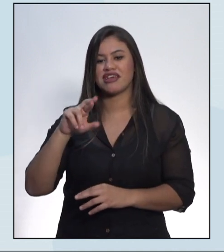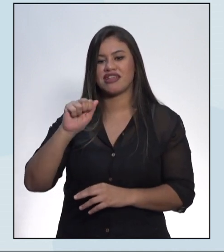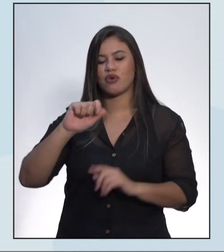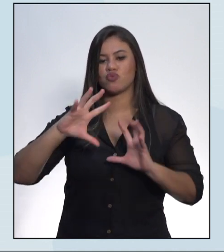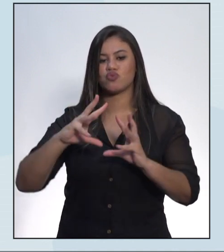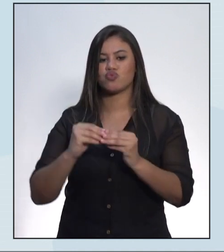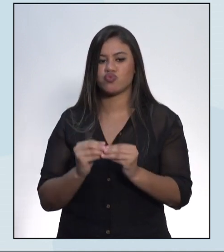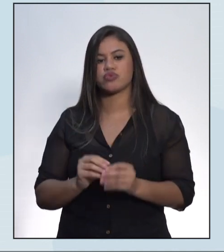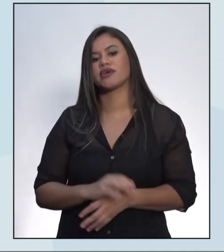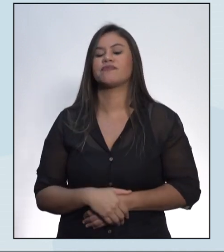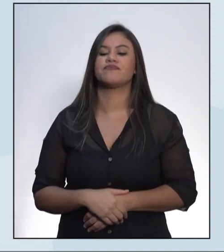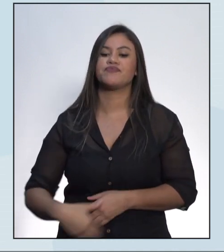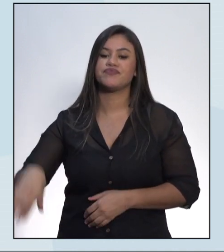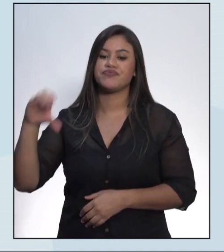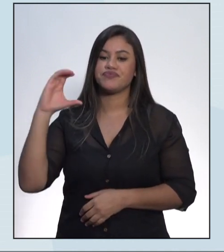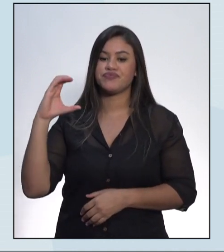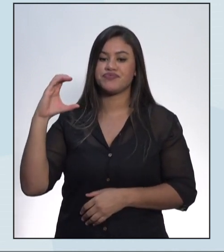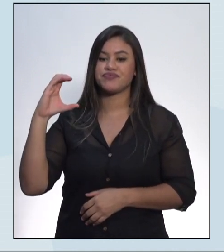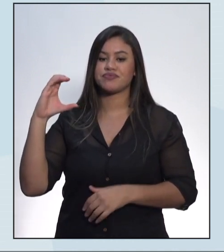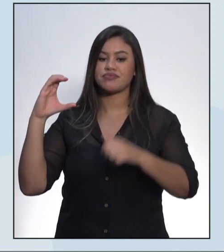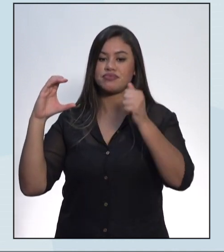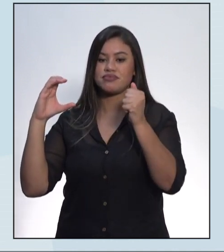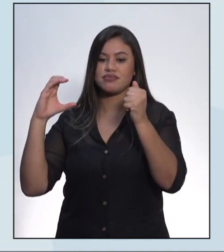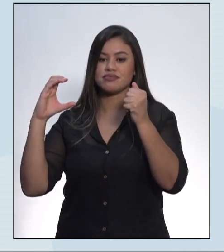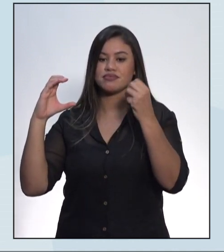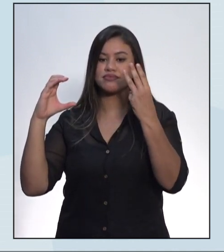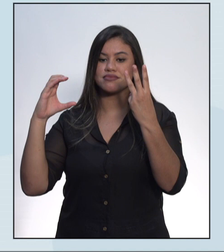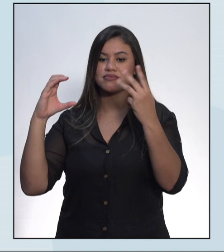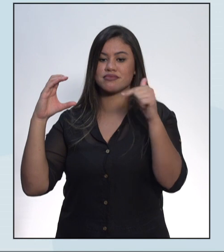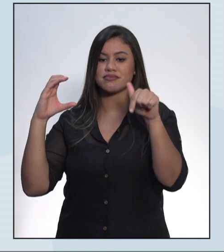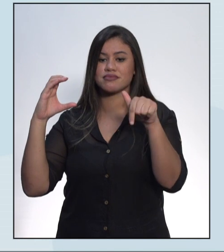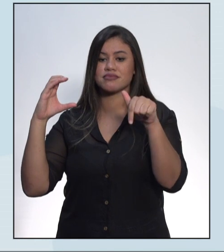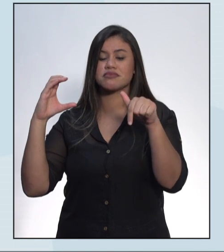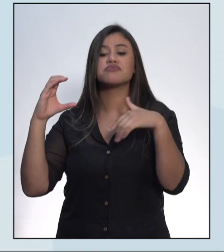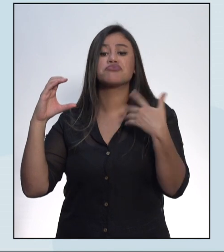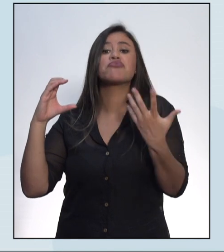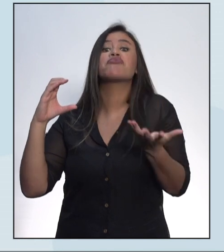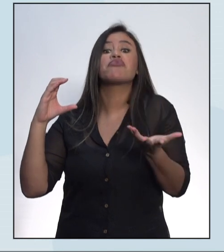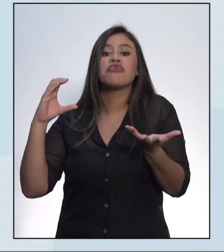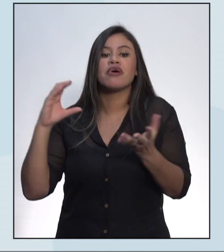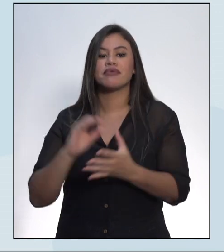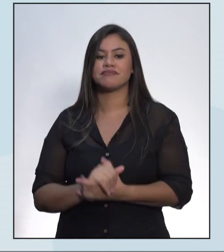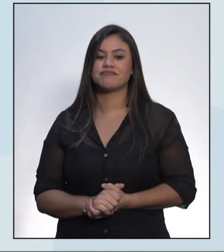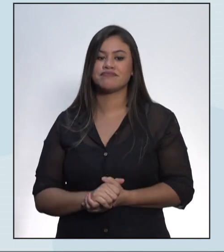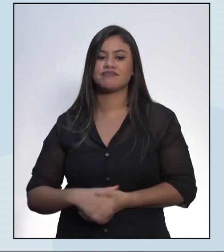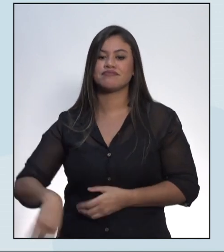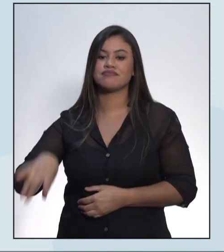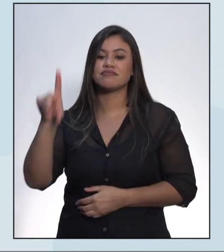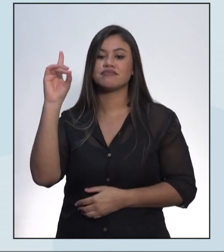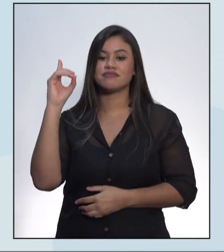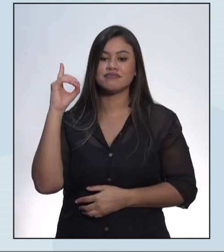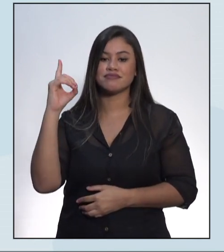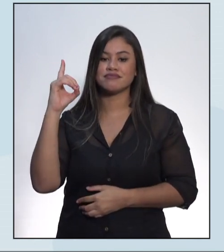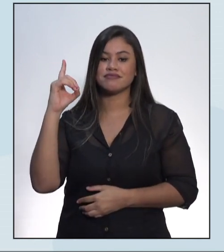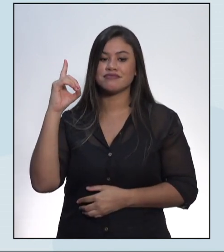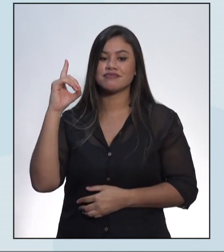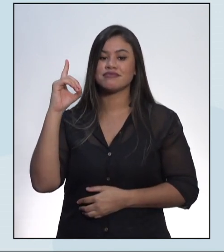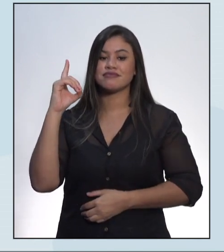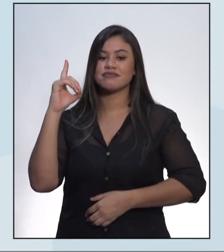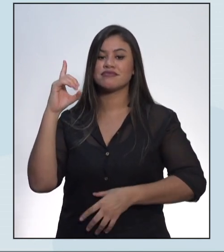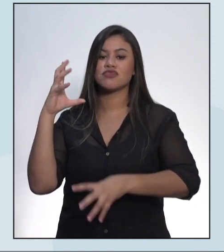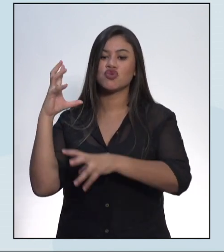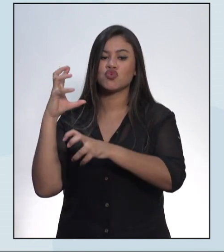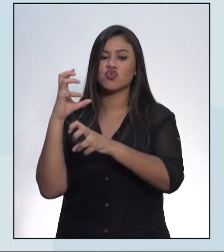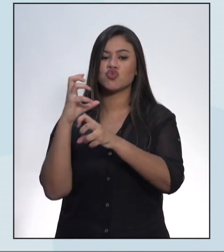meu A37. Então, na posição 37. E na D, eu vou querer que vocês encontrem qual que é a soma